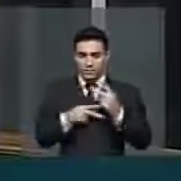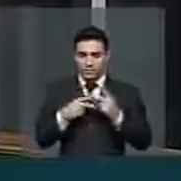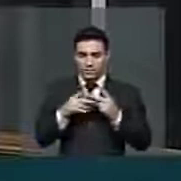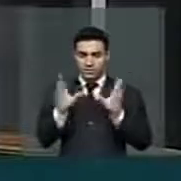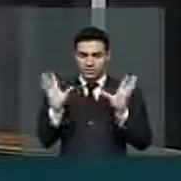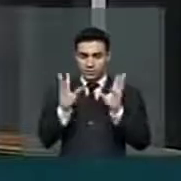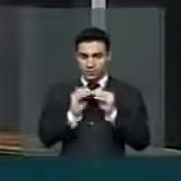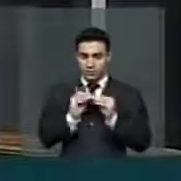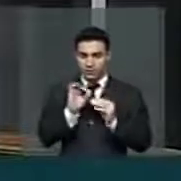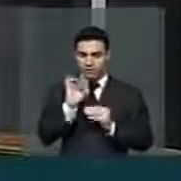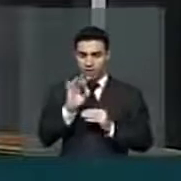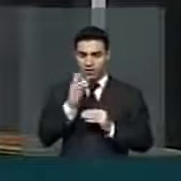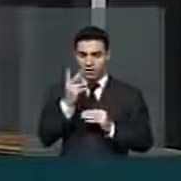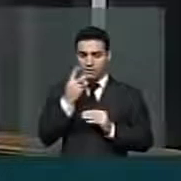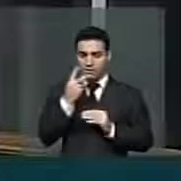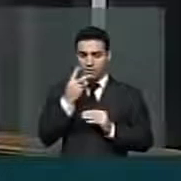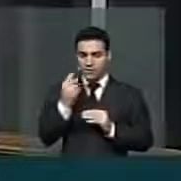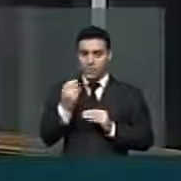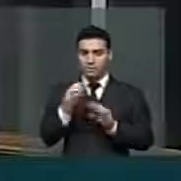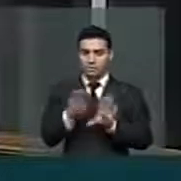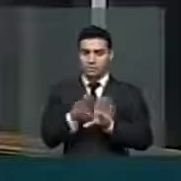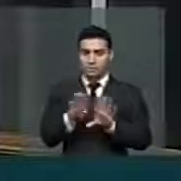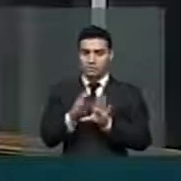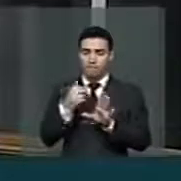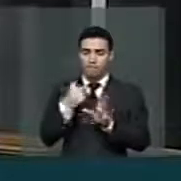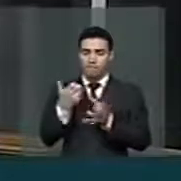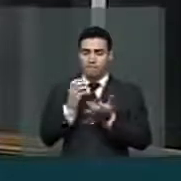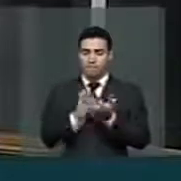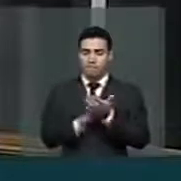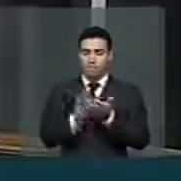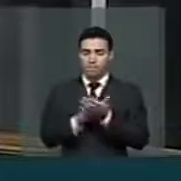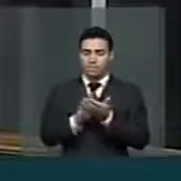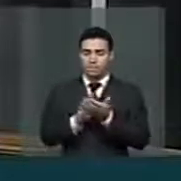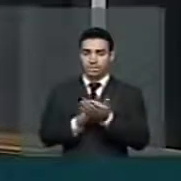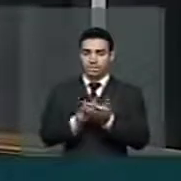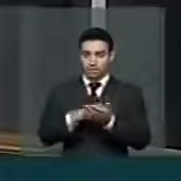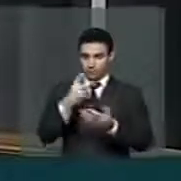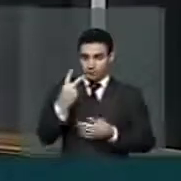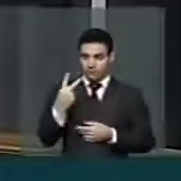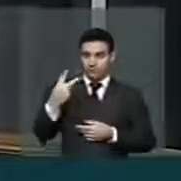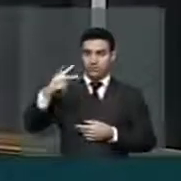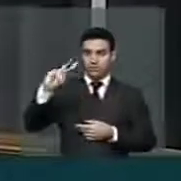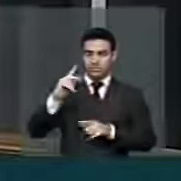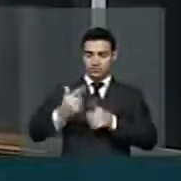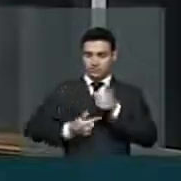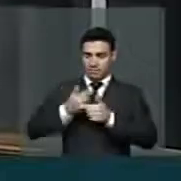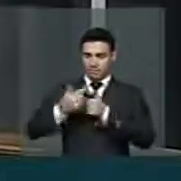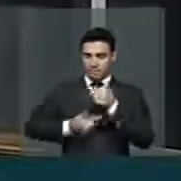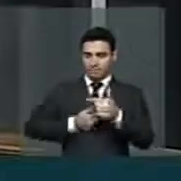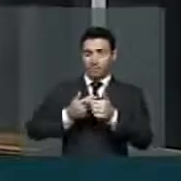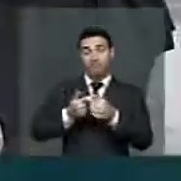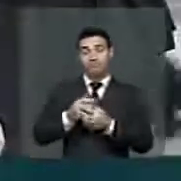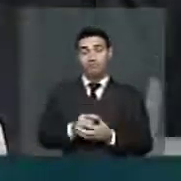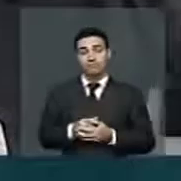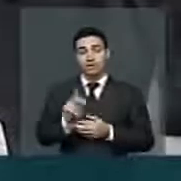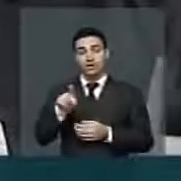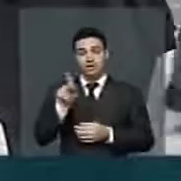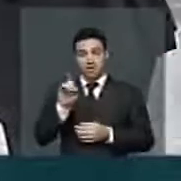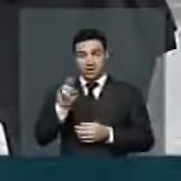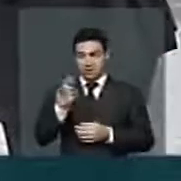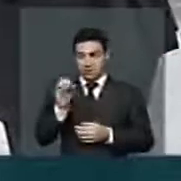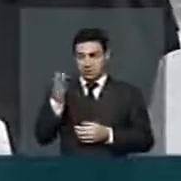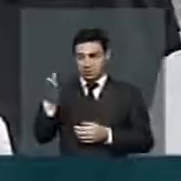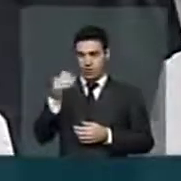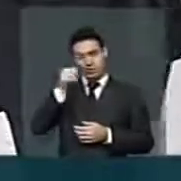para registrar e para parabenizar o vosso trabalho. Deputada Keiko Otto, a senhora que tira